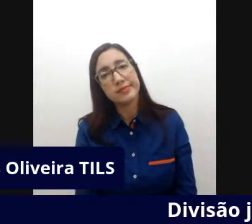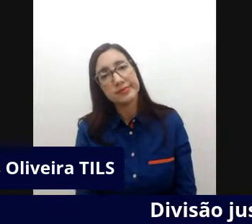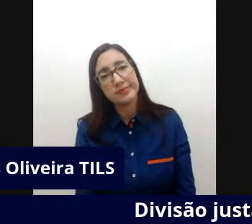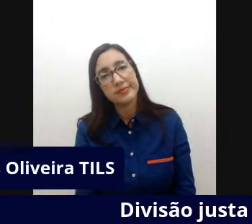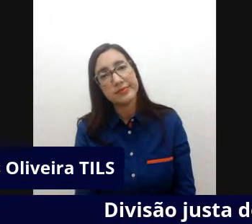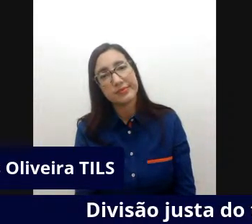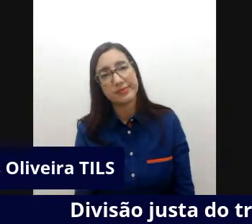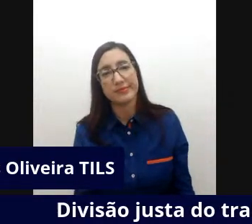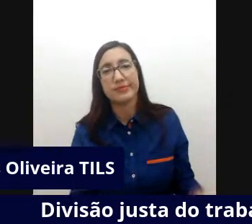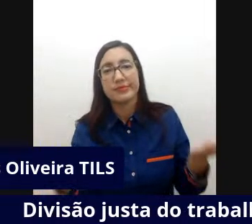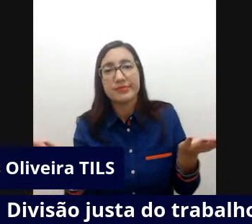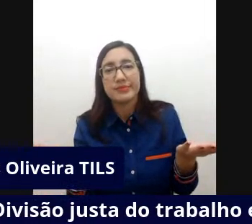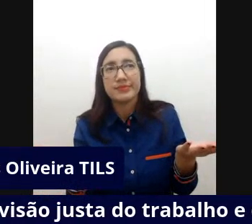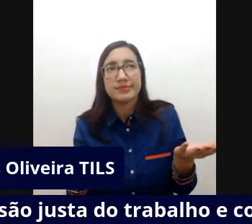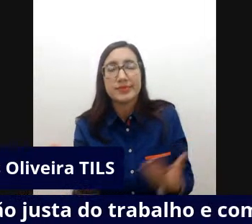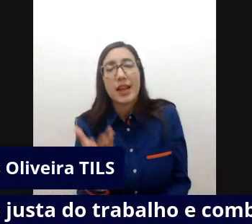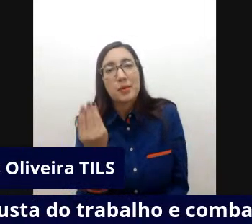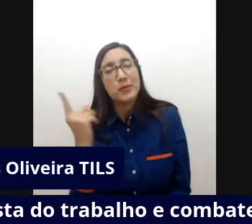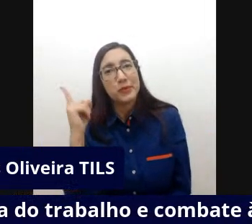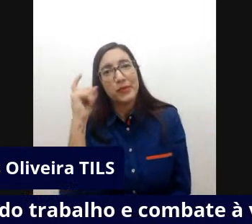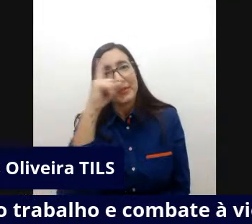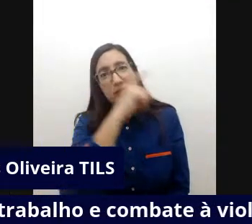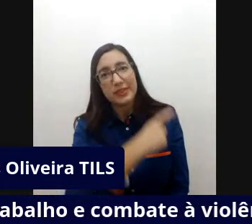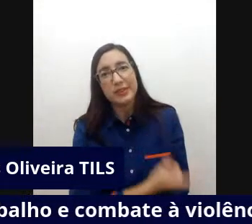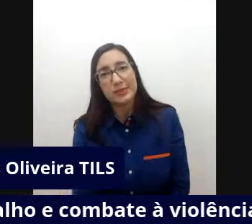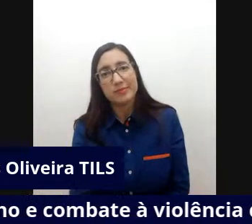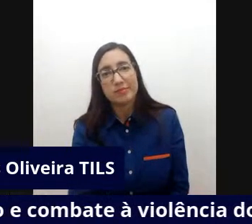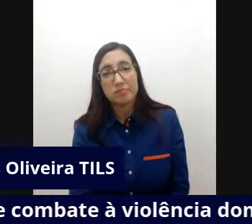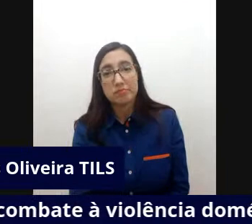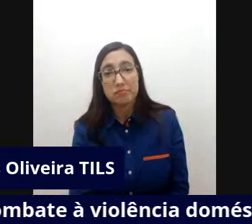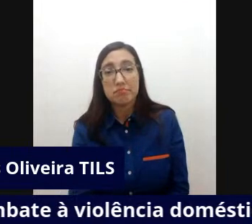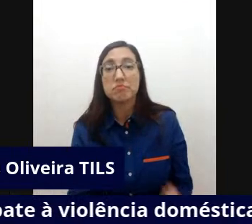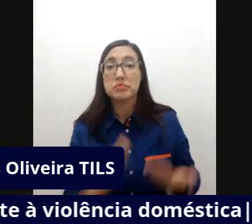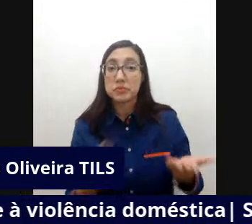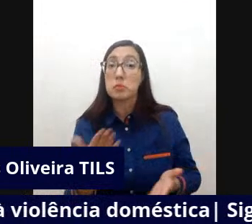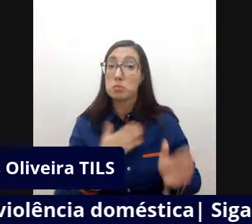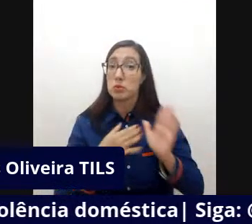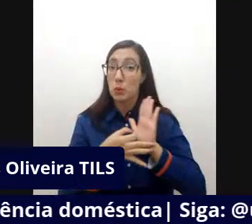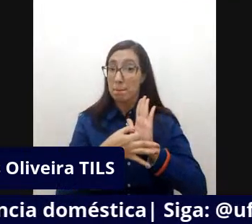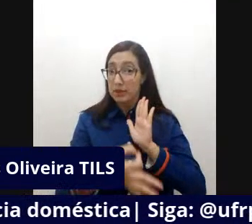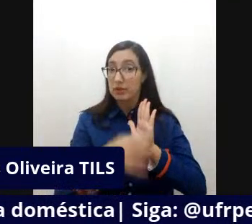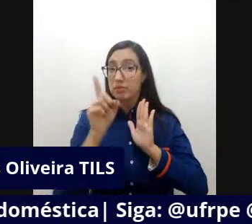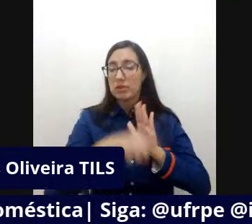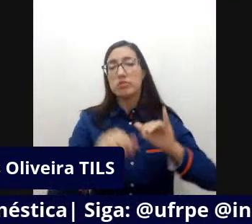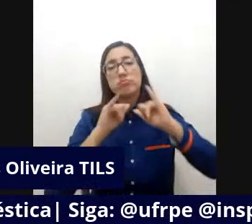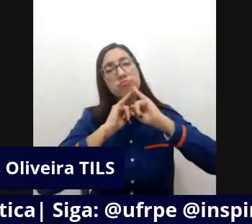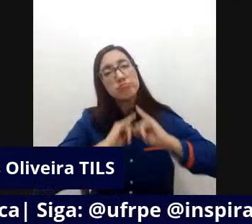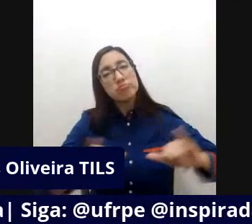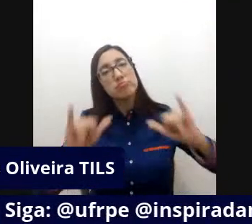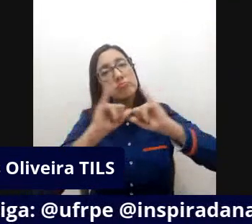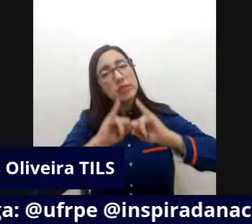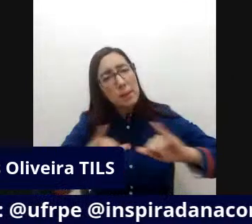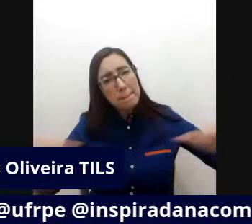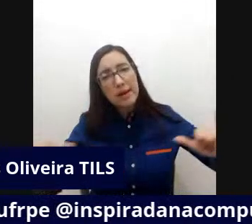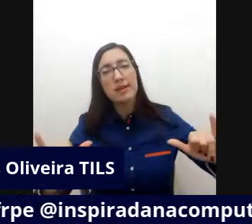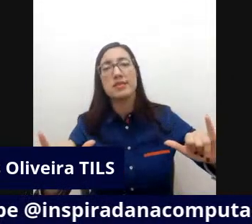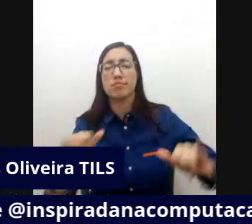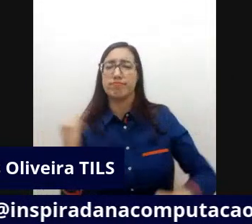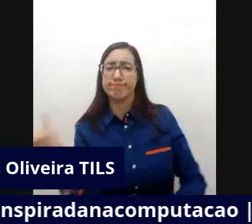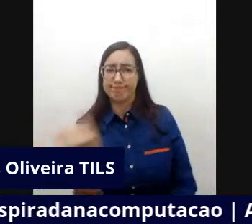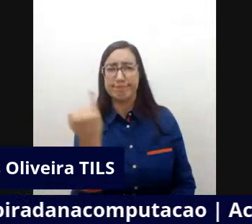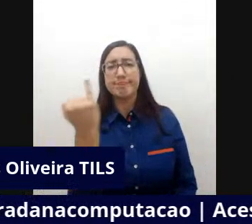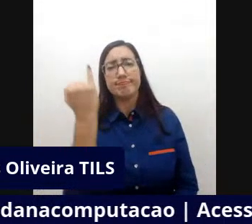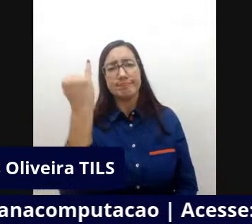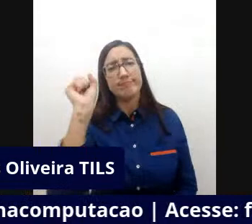amplie essa campanha e divulgue bastante, né? Porque, segundo a minha querida mãe dizia, é